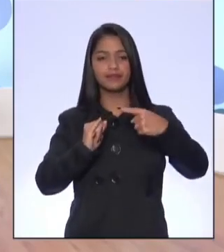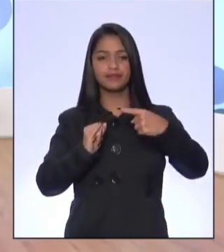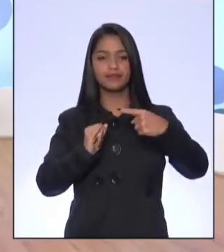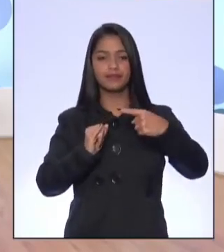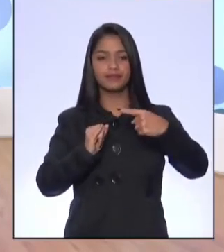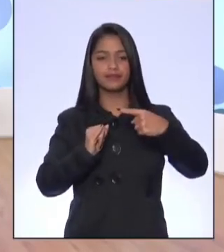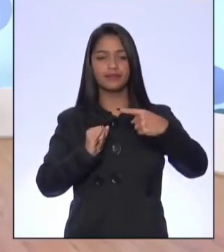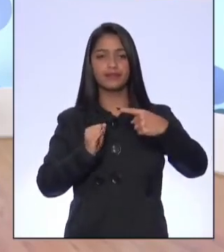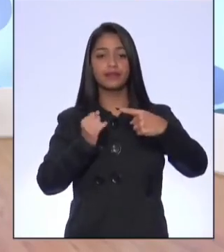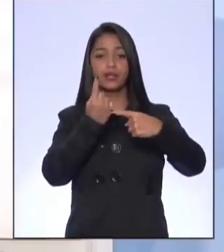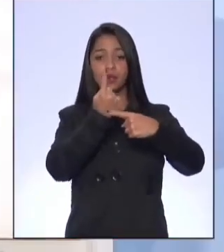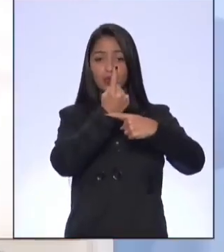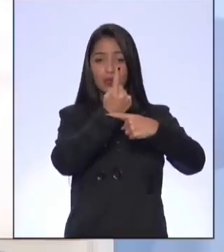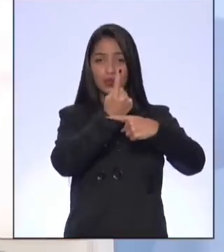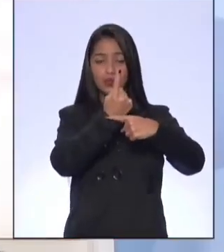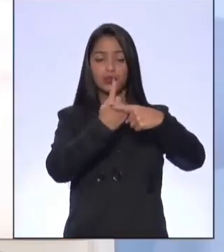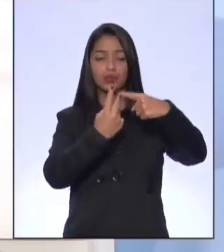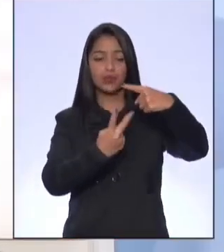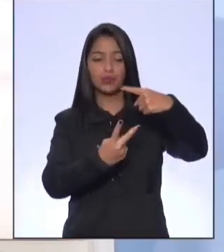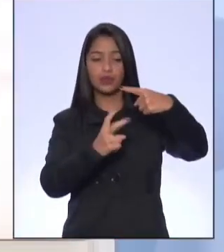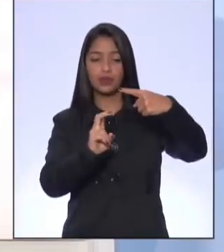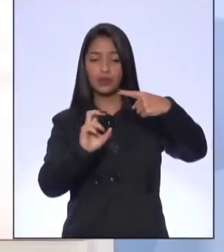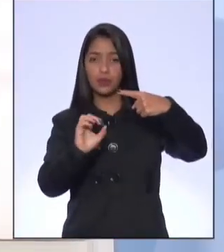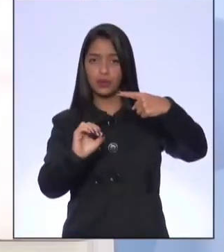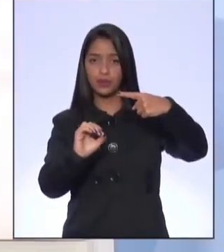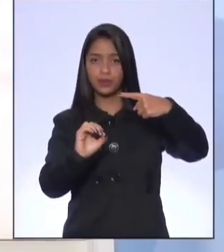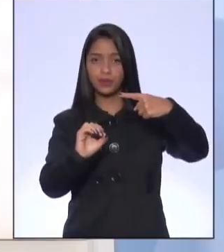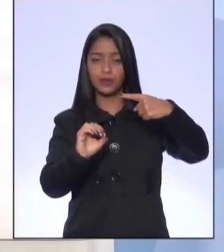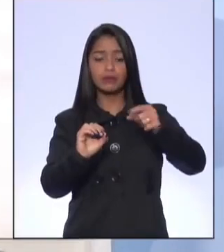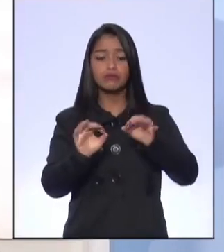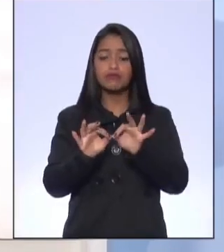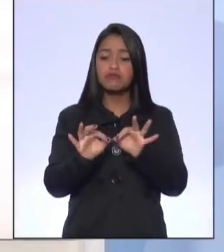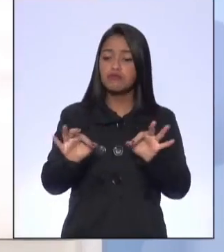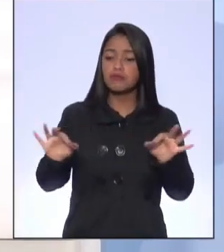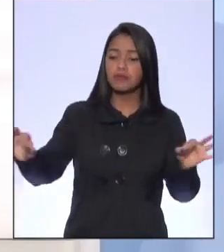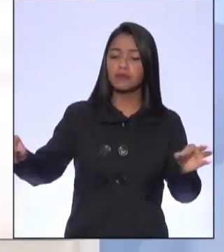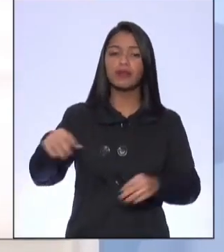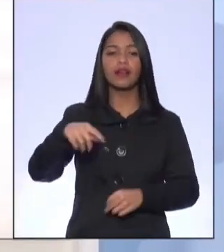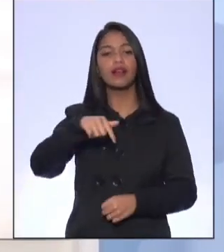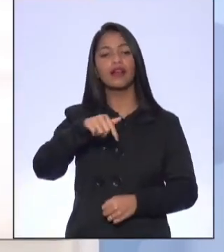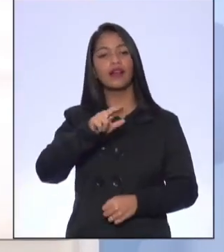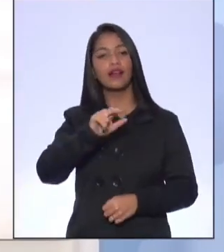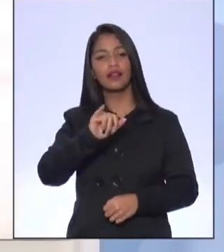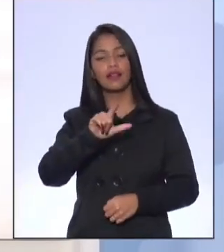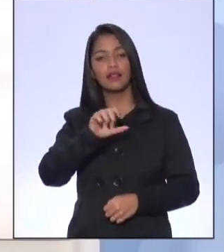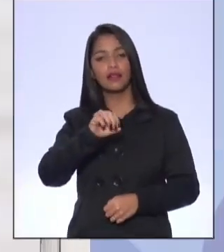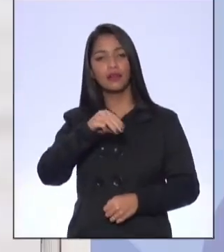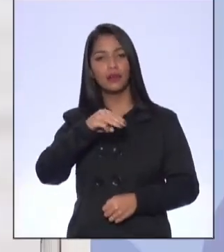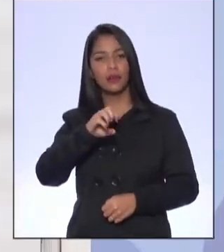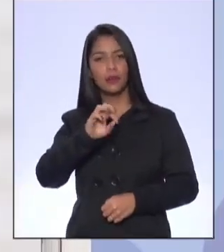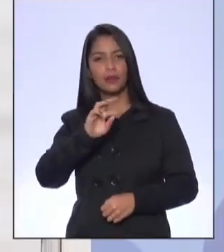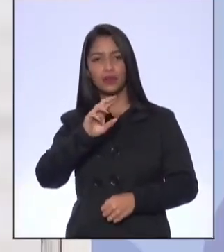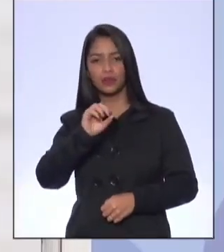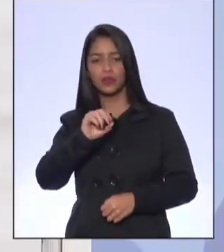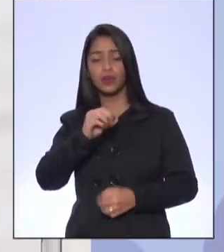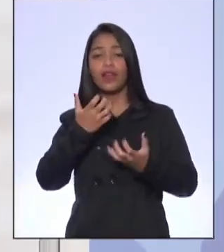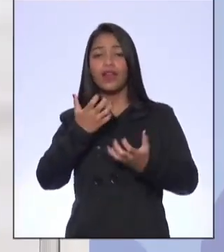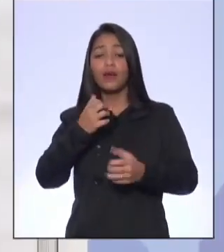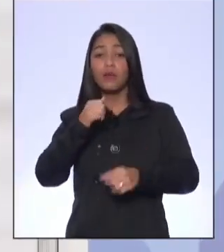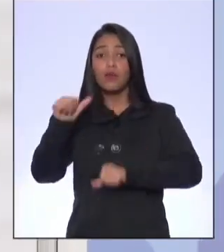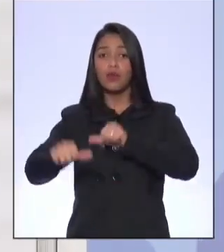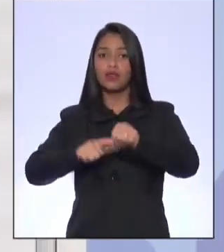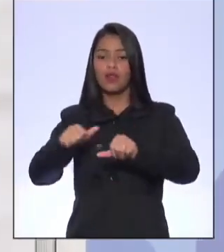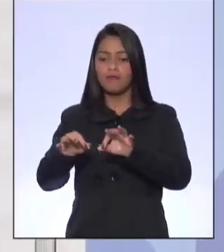250, ele está em quilômetros, não é isso? Então, eu coloquei em quilômetros. Primeiro, eu vou converter para metros, beleza? Eu vou acrescentar